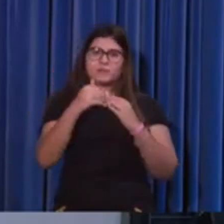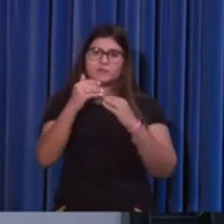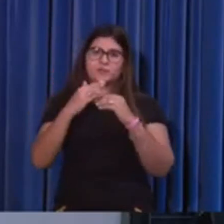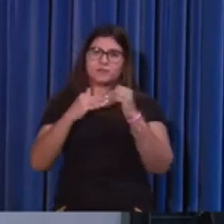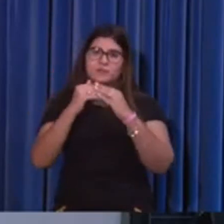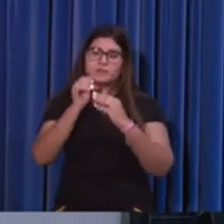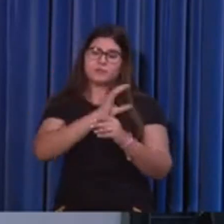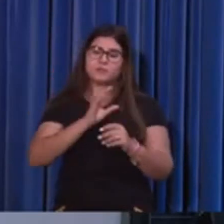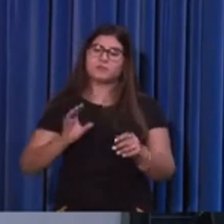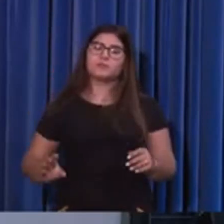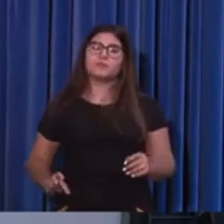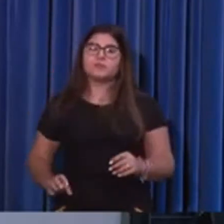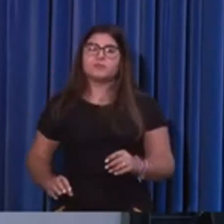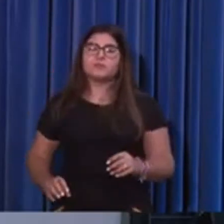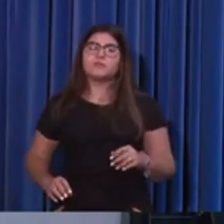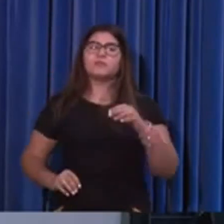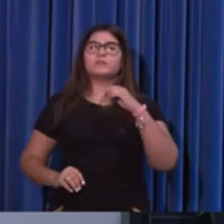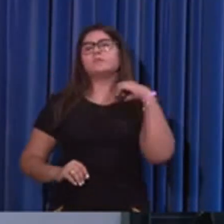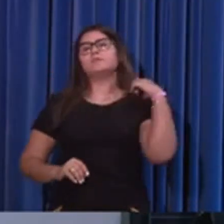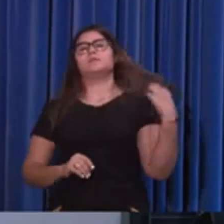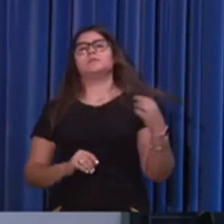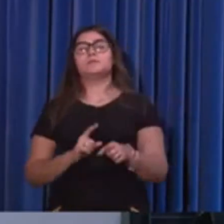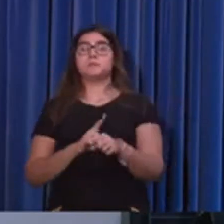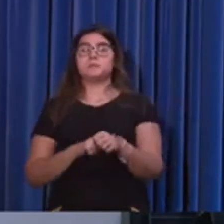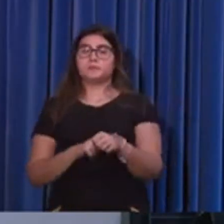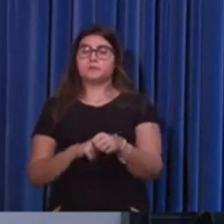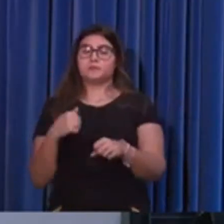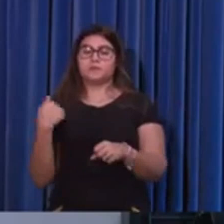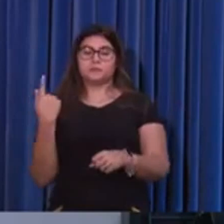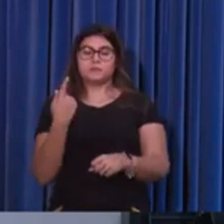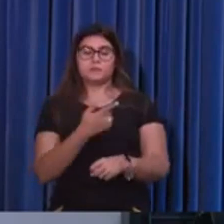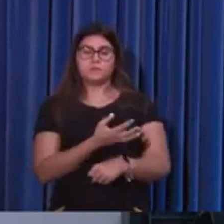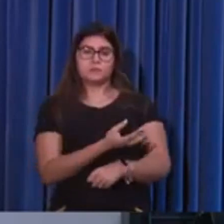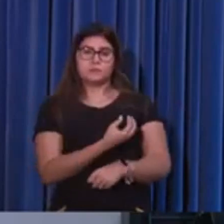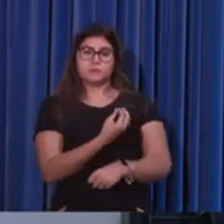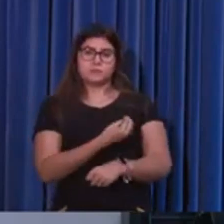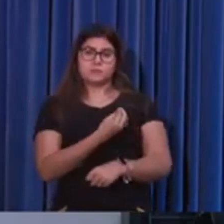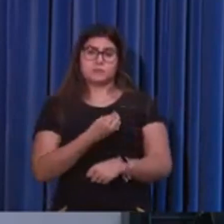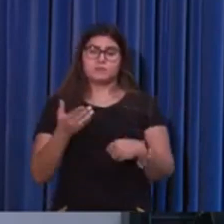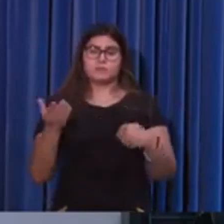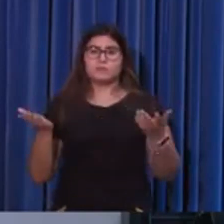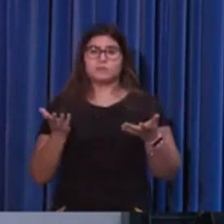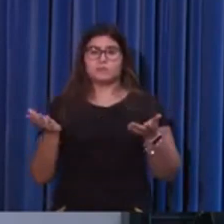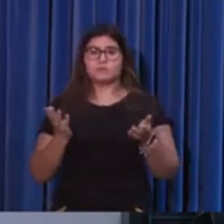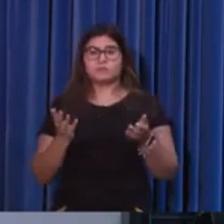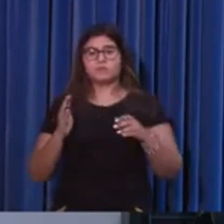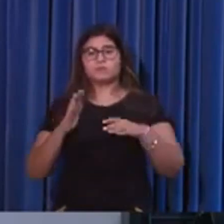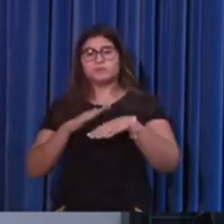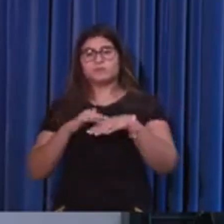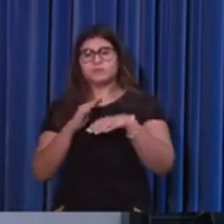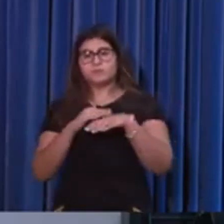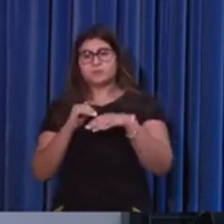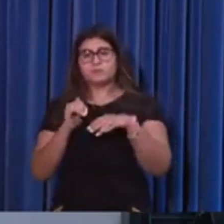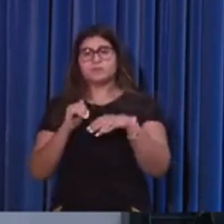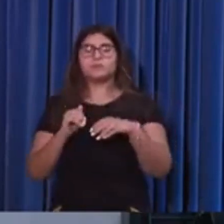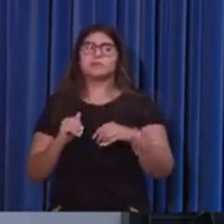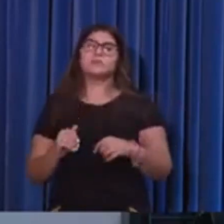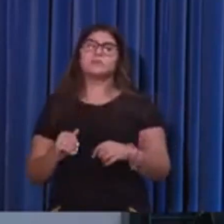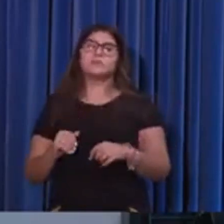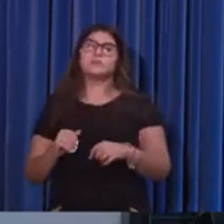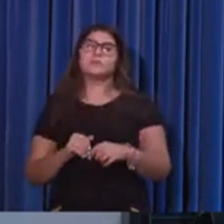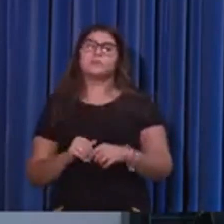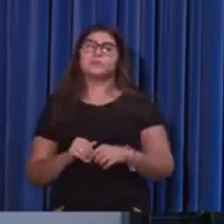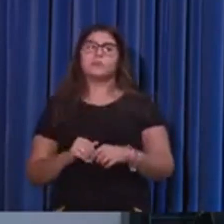A época em que vivemos hoje é chamada por muitos teóricos,